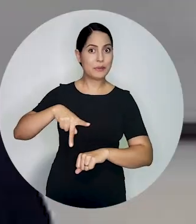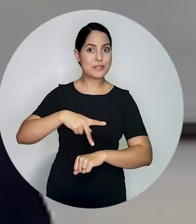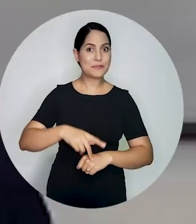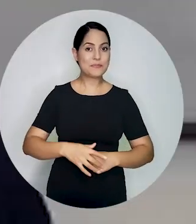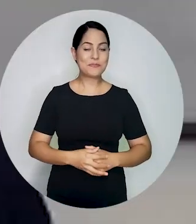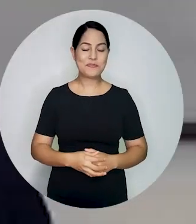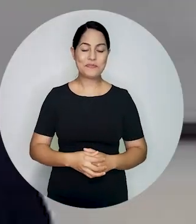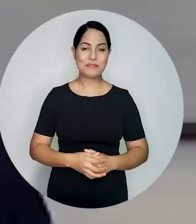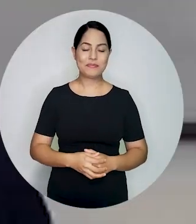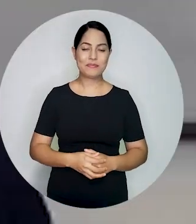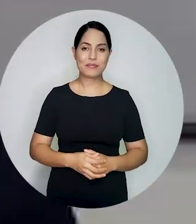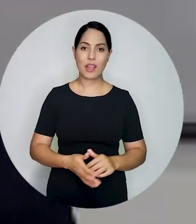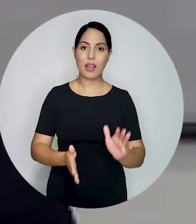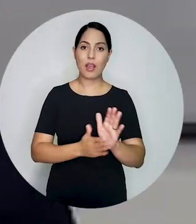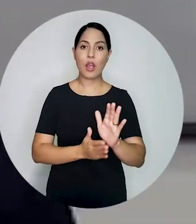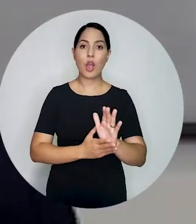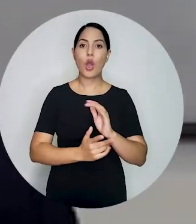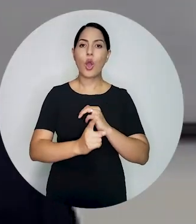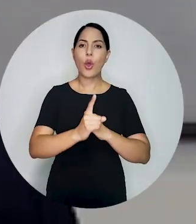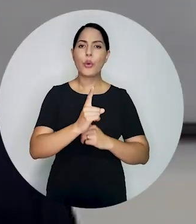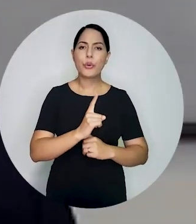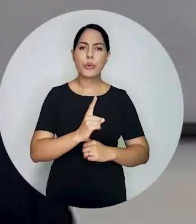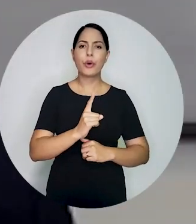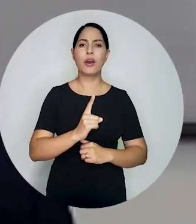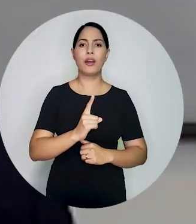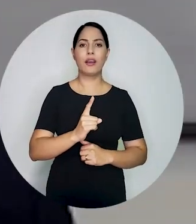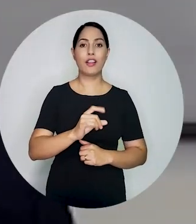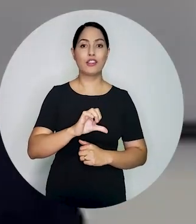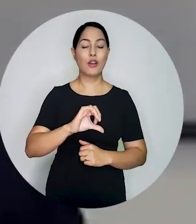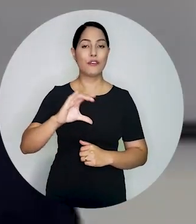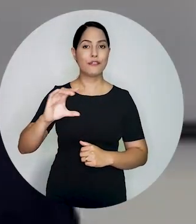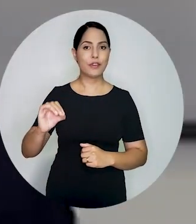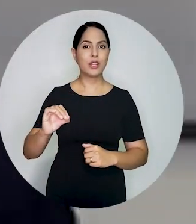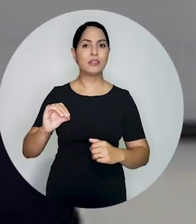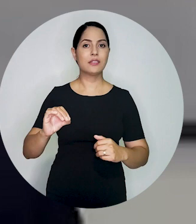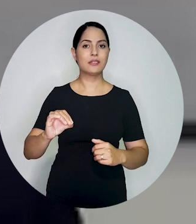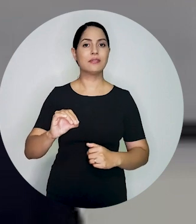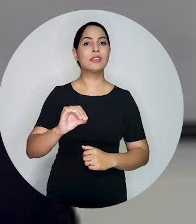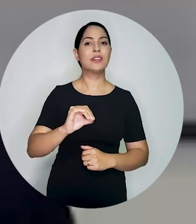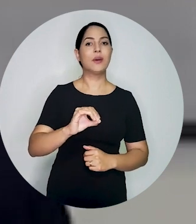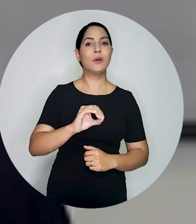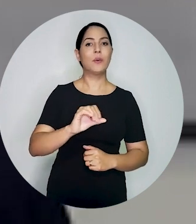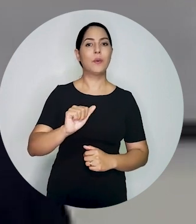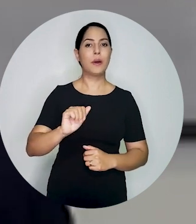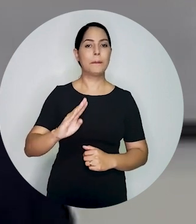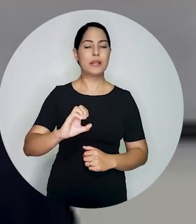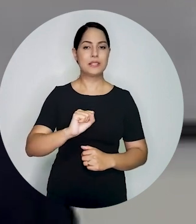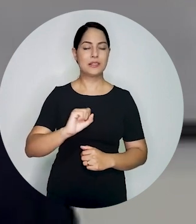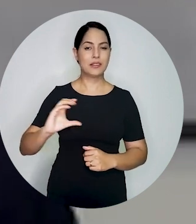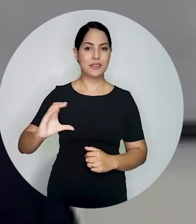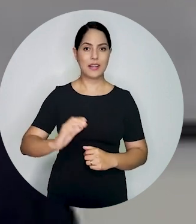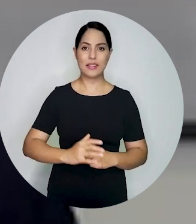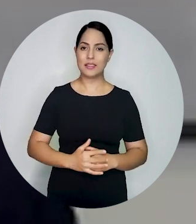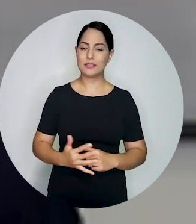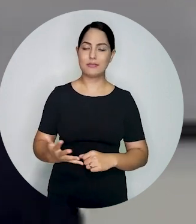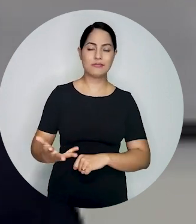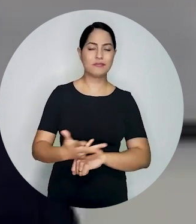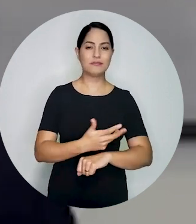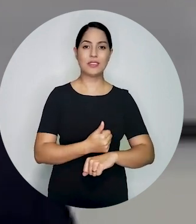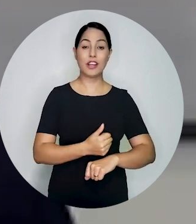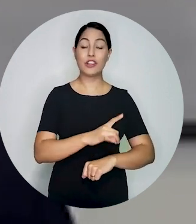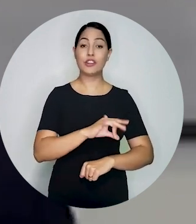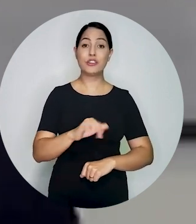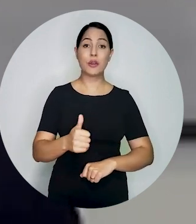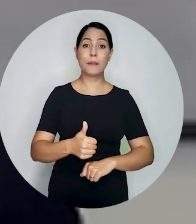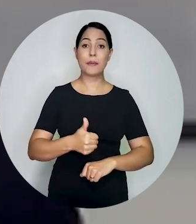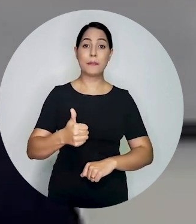OAB Santa Catarina celebra 90 anos de muita conexão com a advocacia catarinense. Em 1º de janeiro